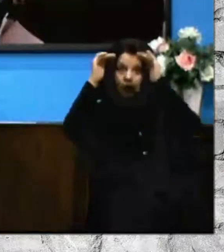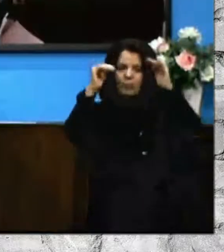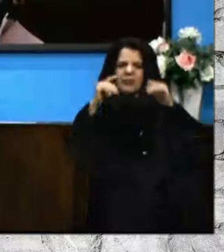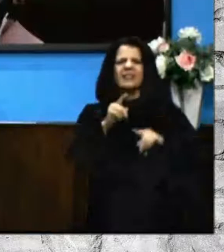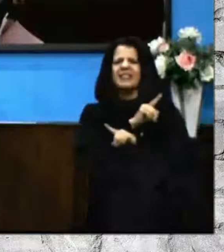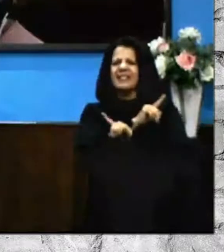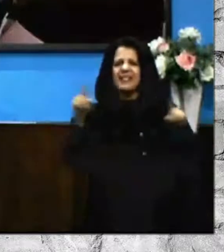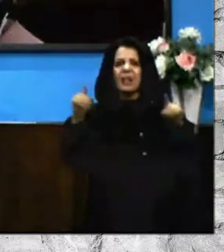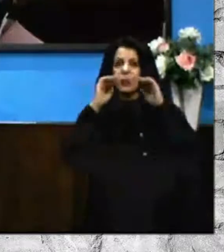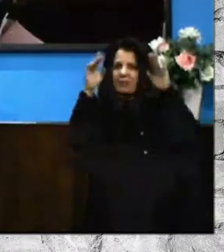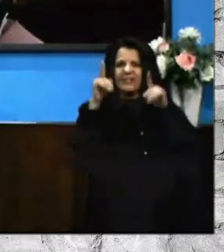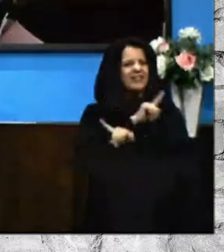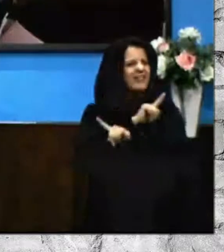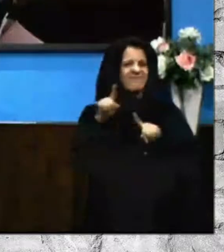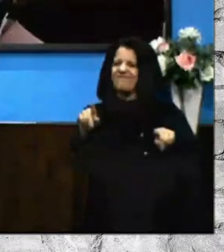precisa nem orar.